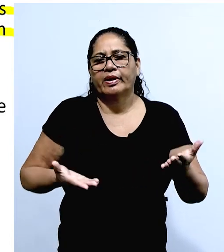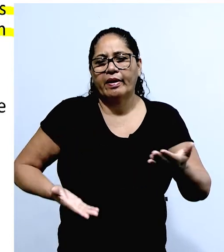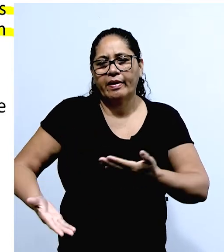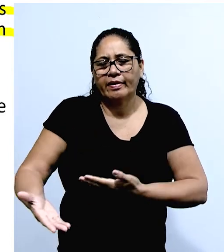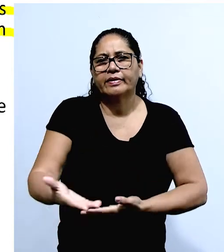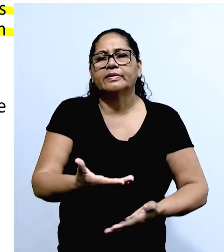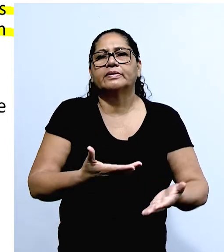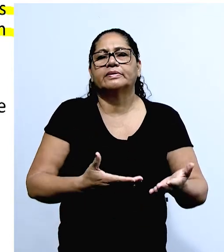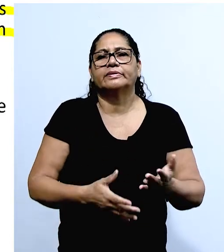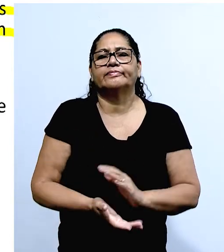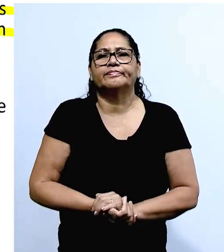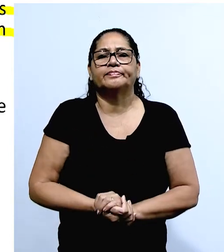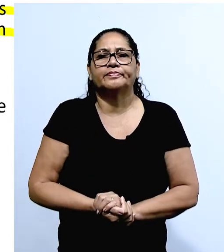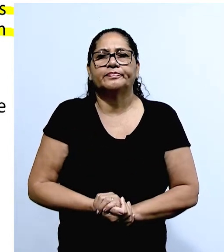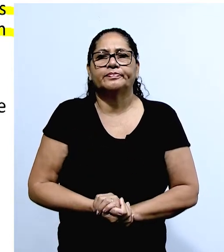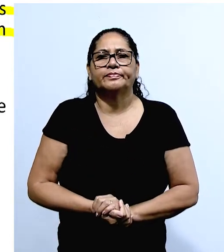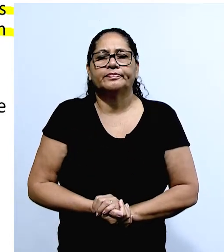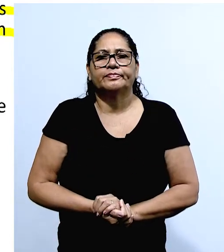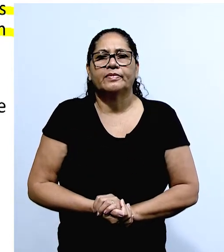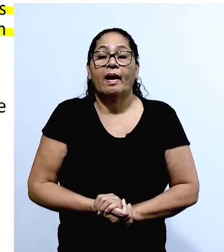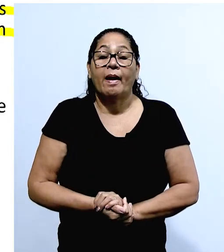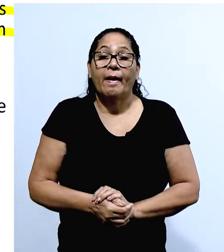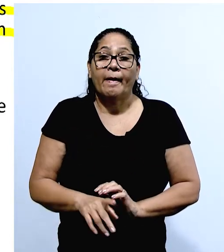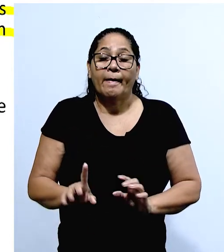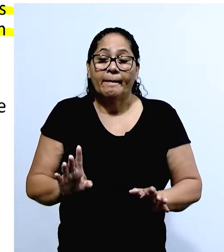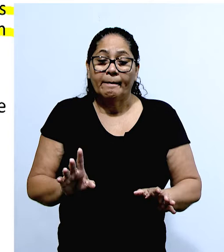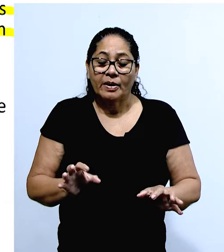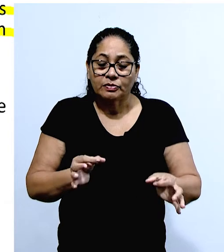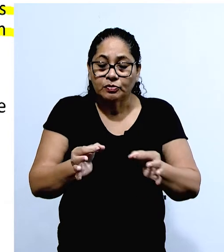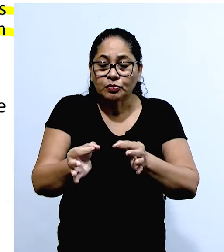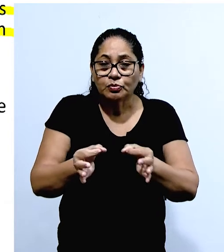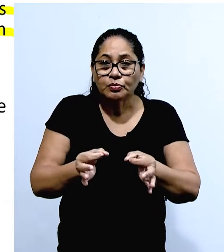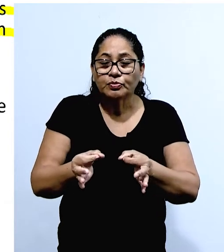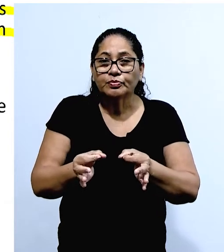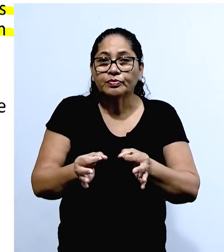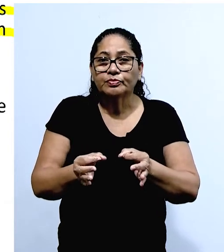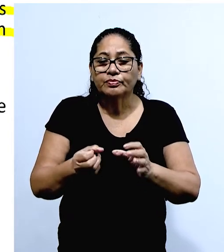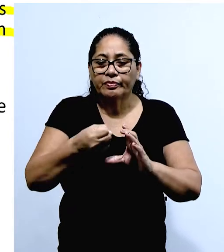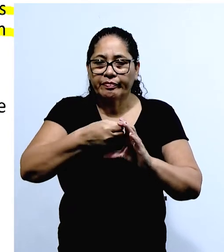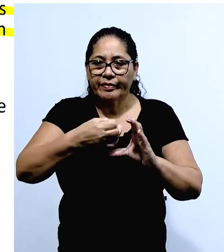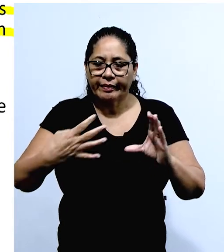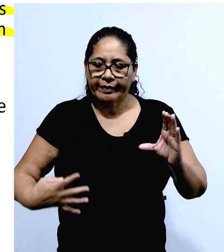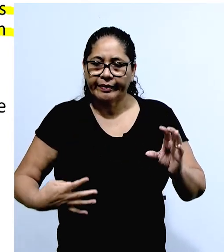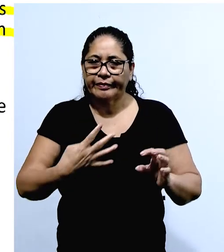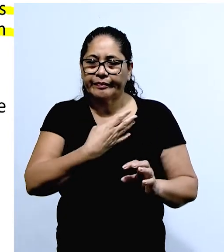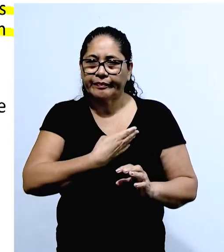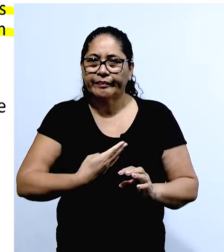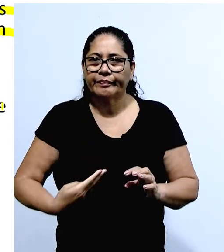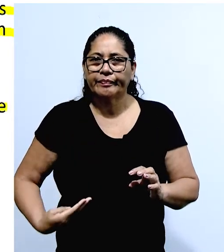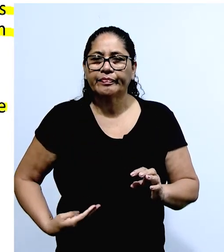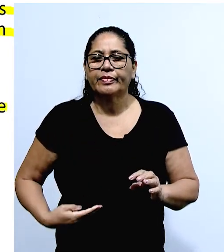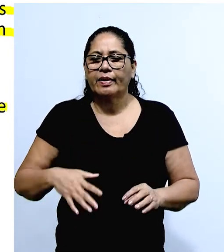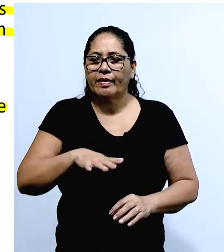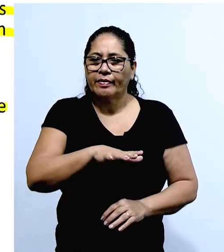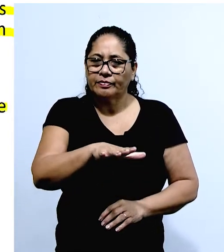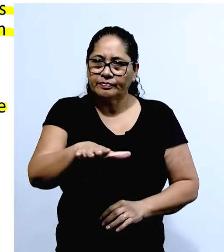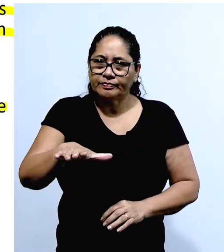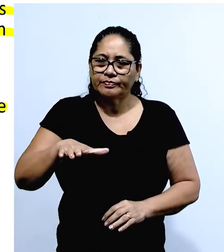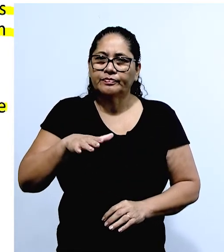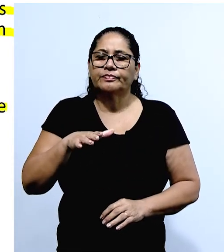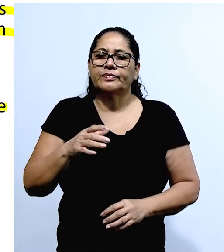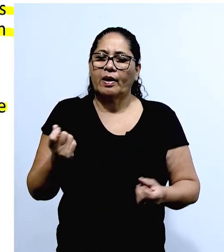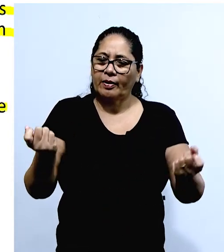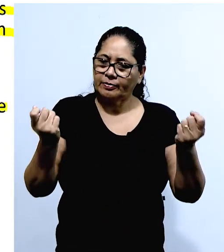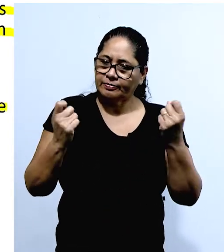relação às demandas ambientais. Para as organizações que são de caráter público, pode ser entendido como a área